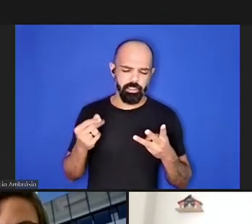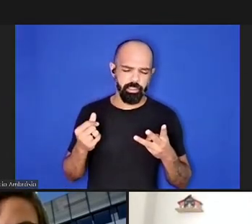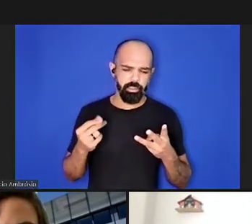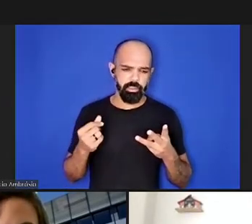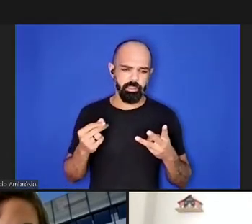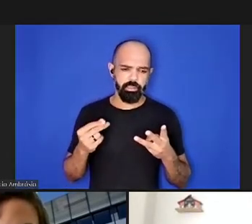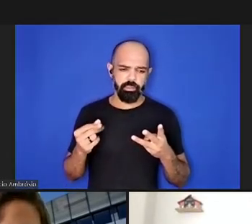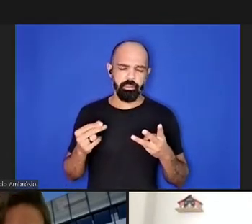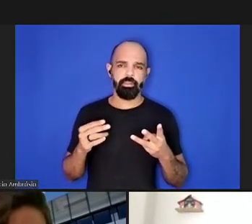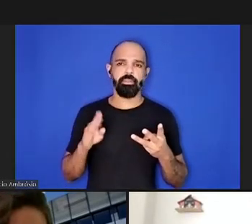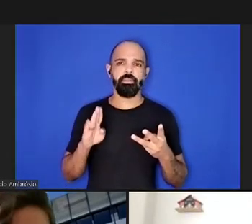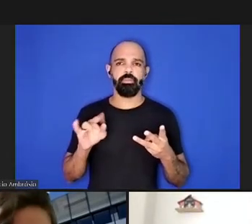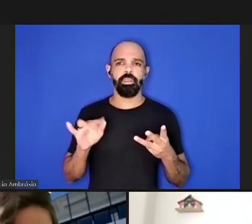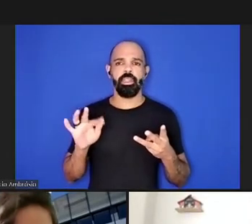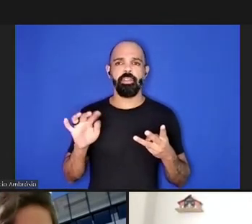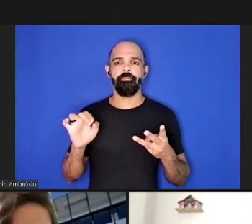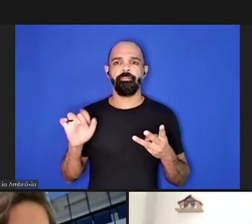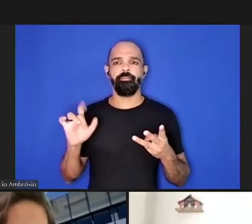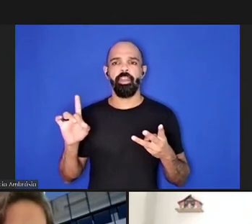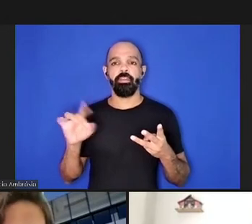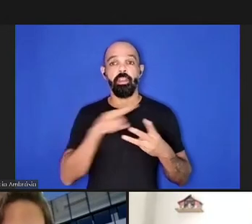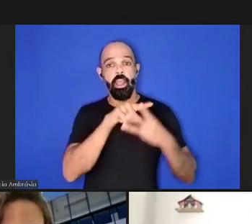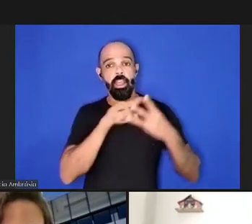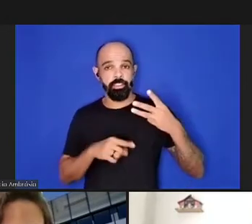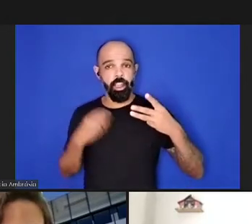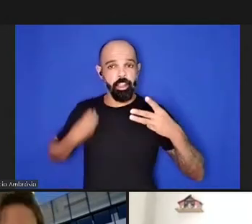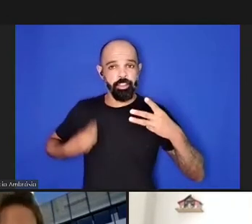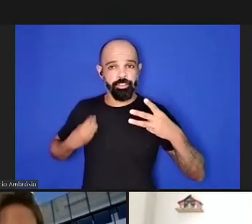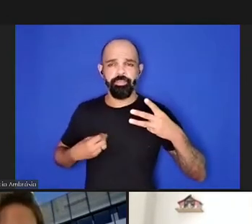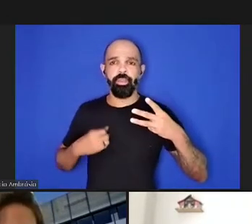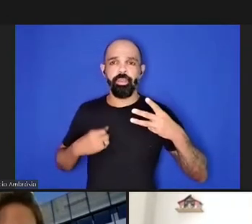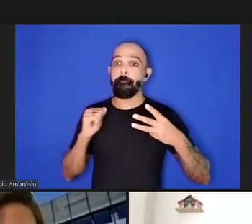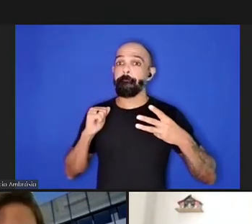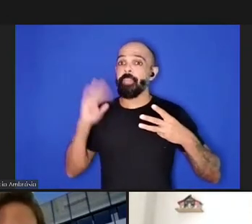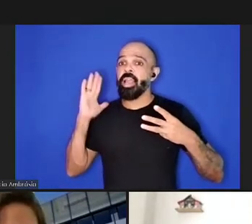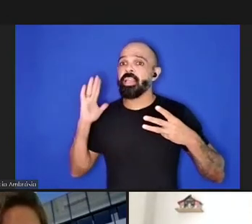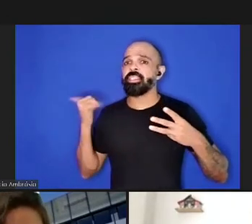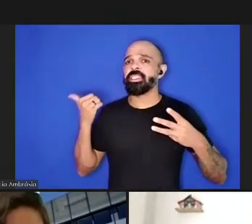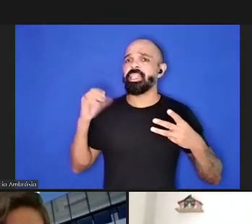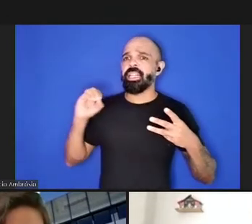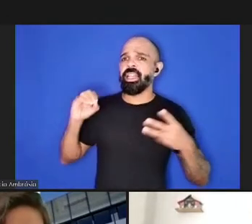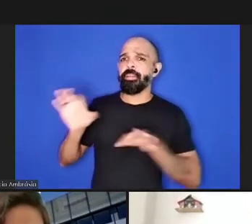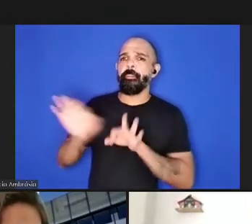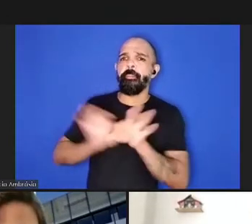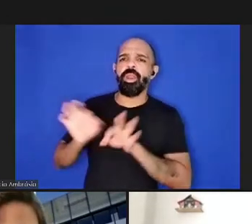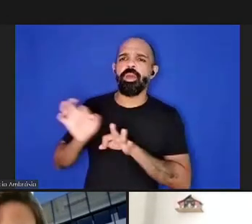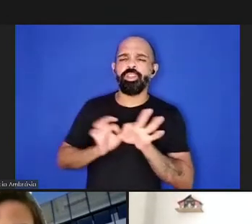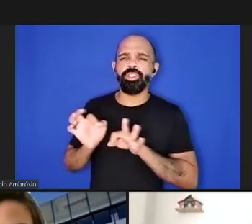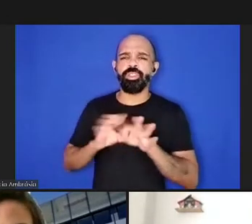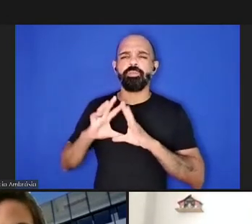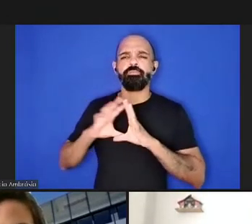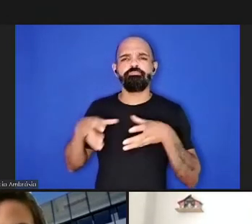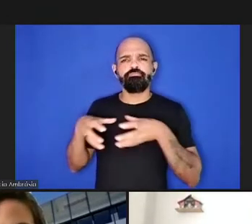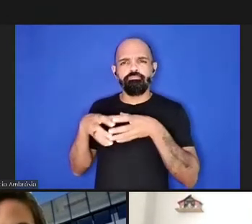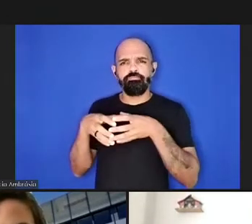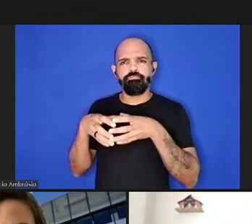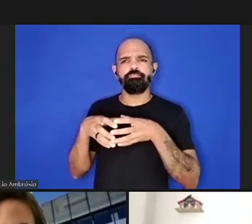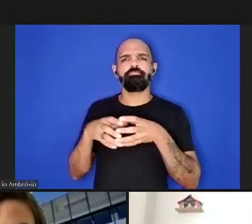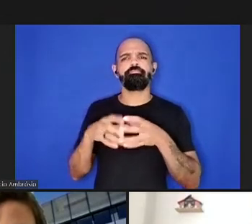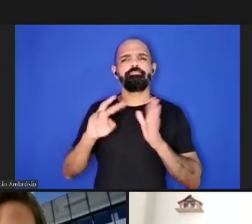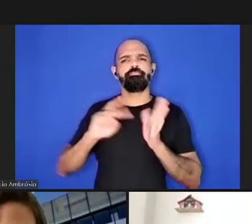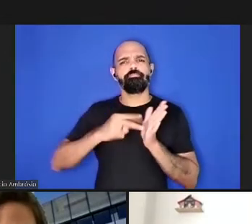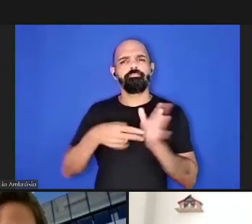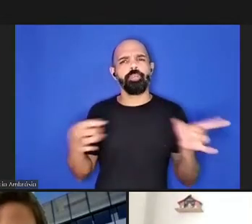Bielefeld. Né, são as três ativas nesse momento. Mas já há mais de dezenas de projetos conjuntos, né, definidos